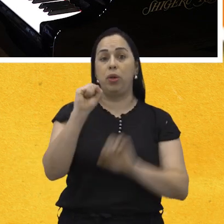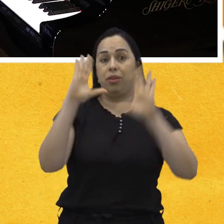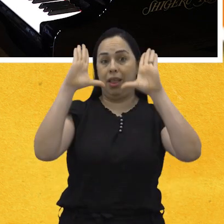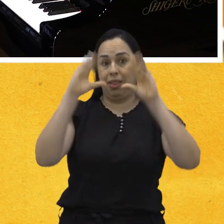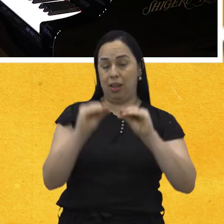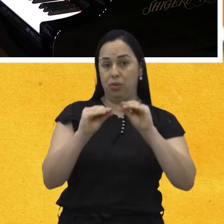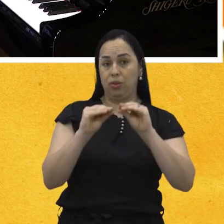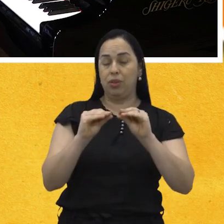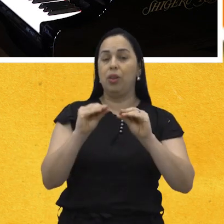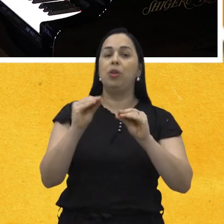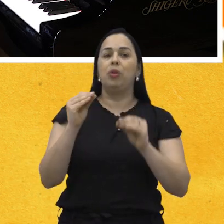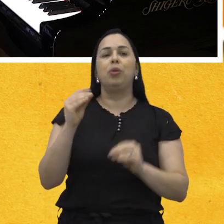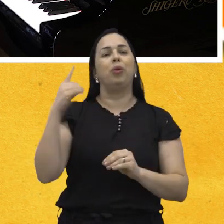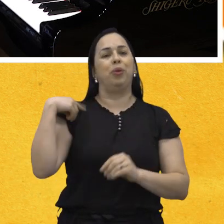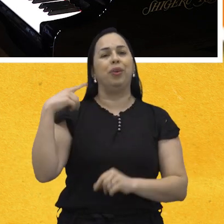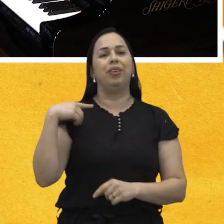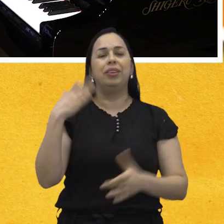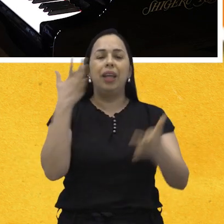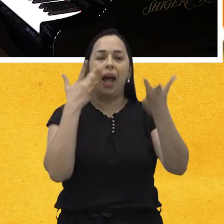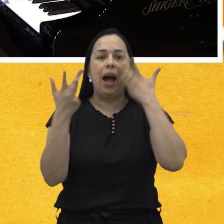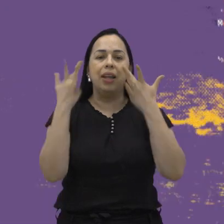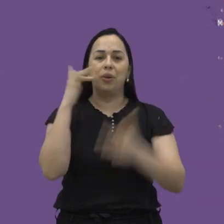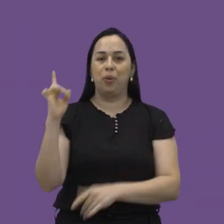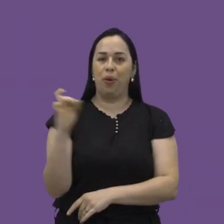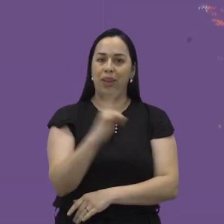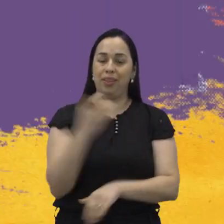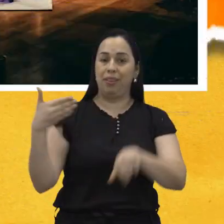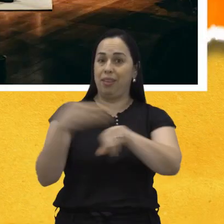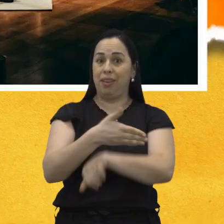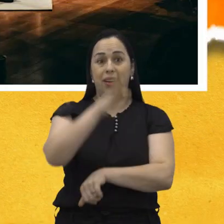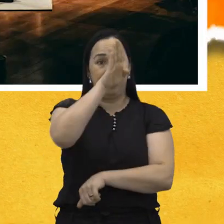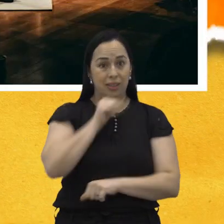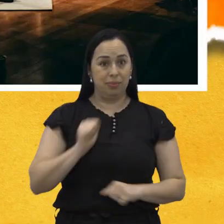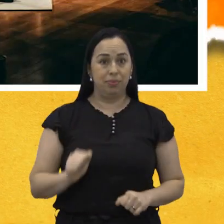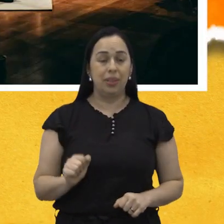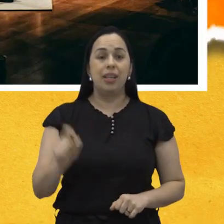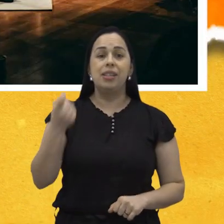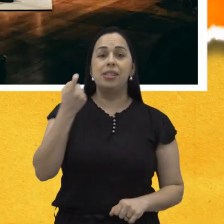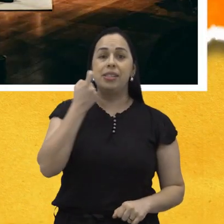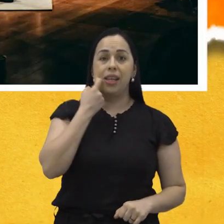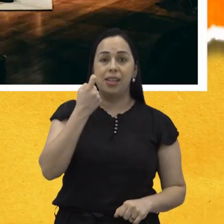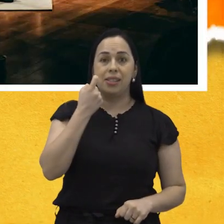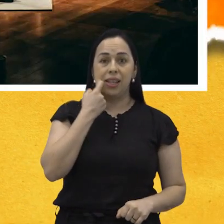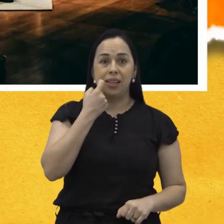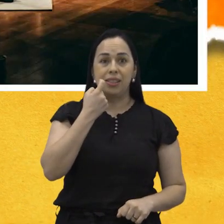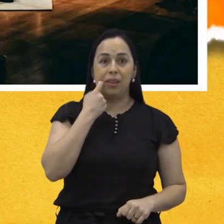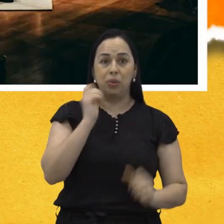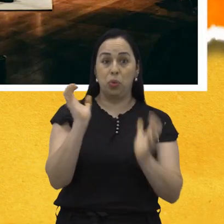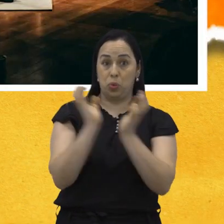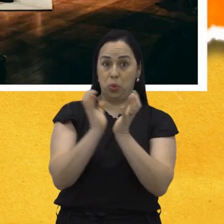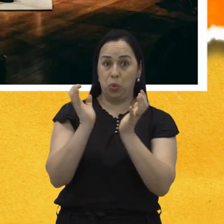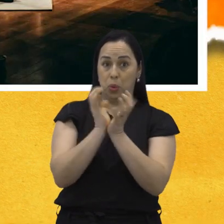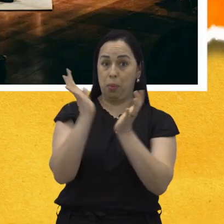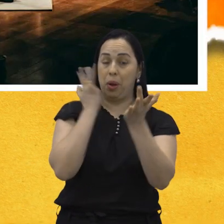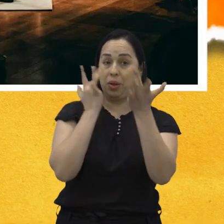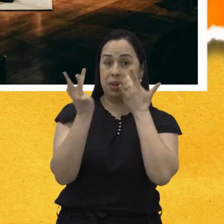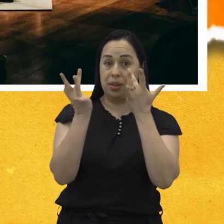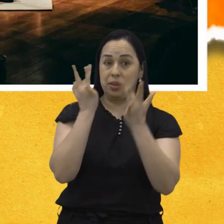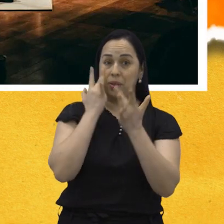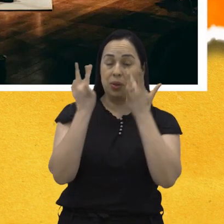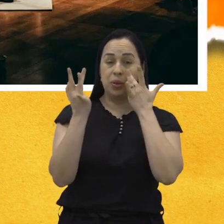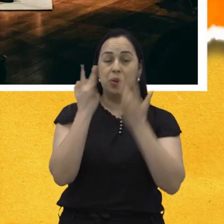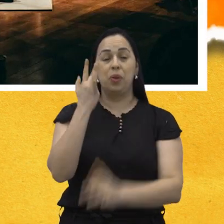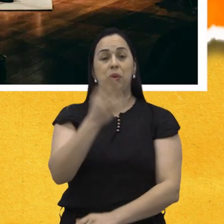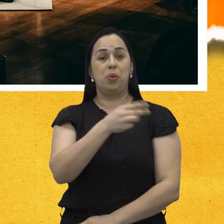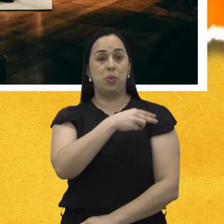da noite no Teatro Colinas e a entrada é gratuita. Na sexta-feira, a companhia Pé na Tábua se apresenta no Teatro do SESI